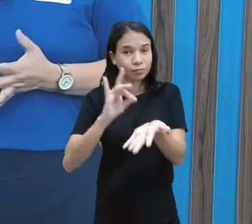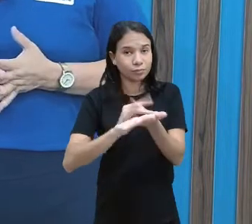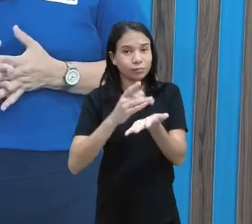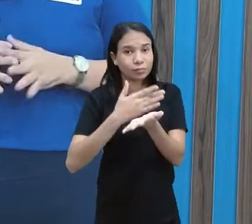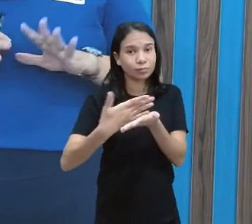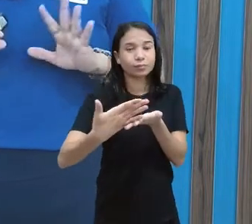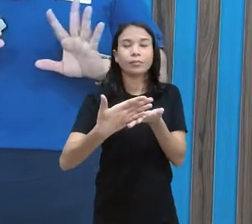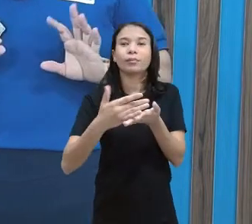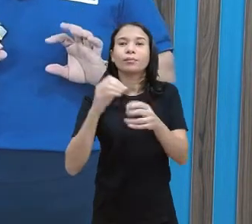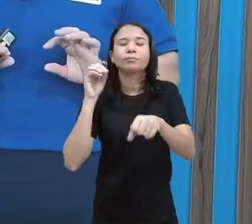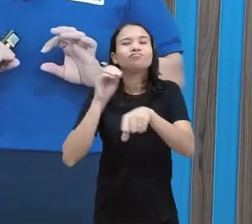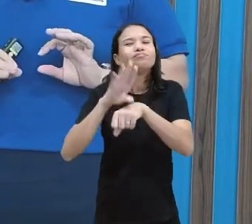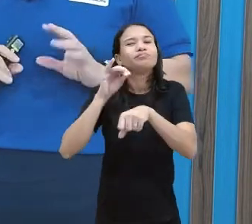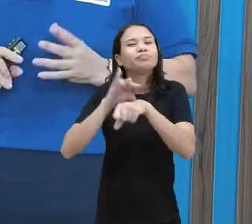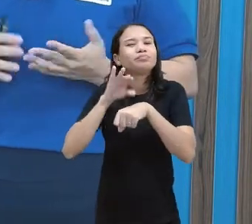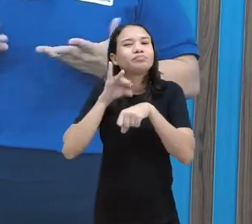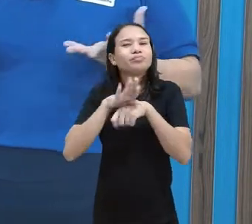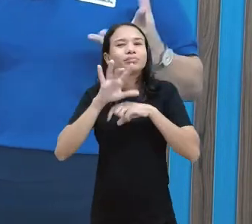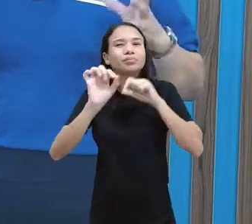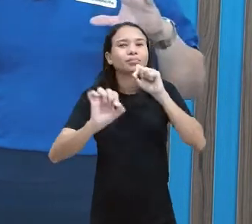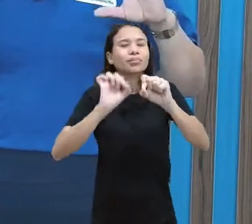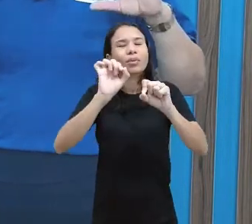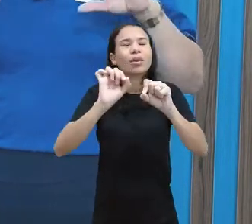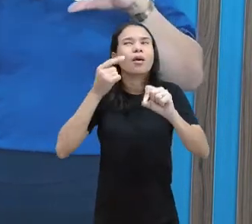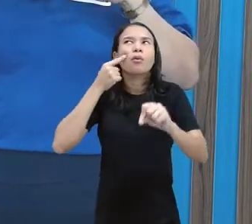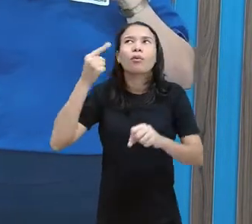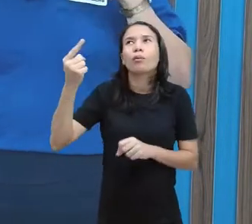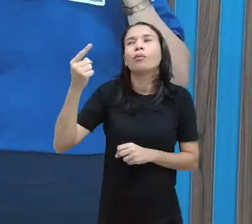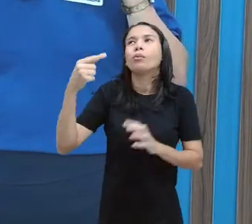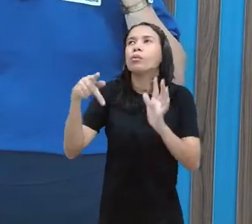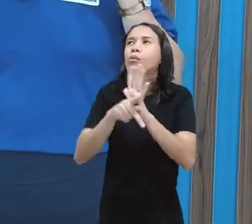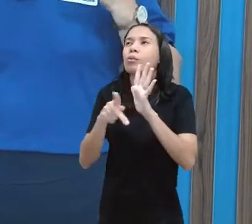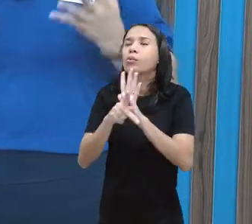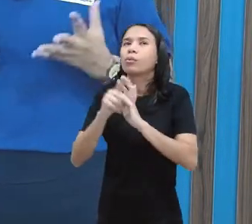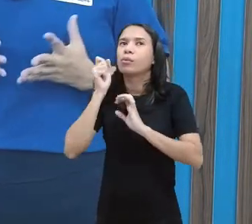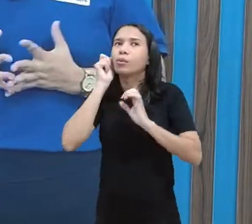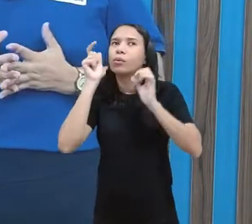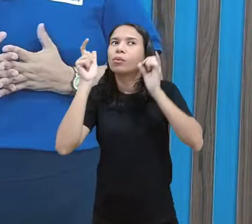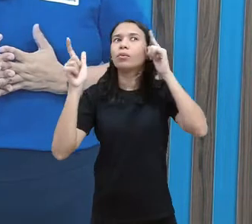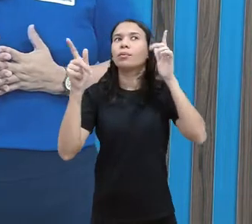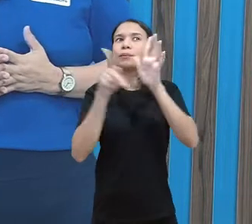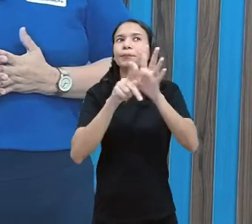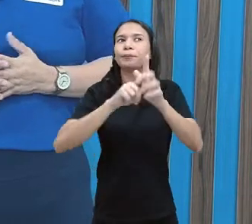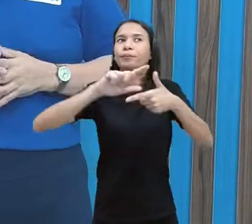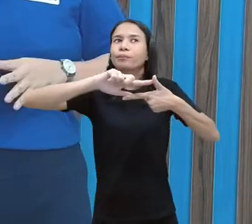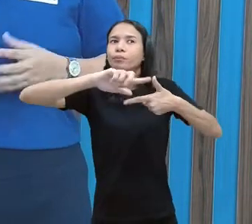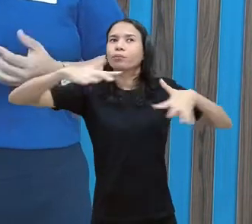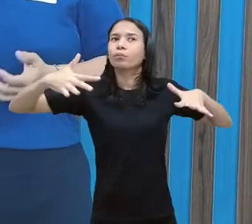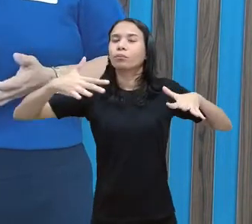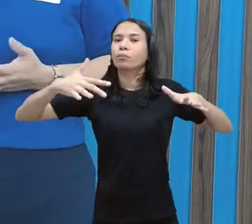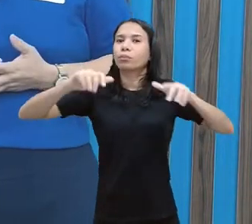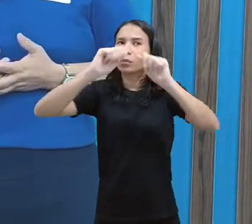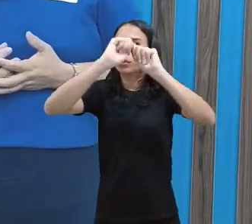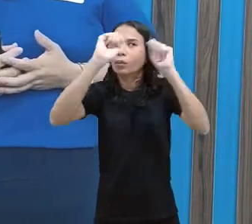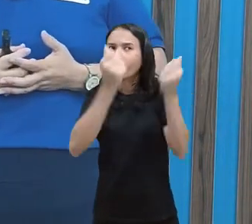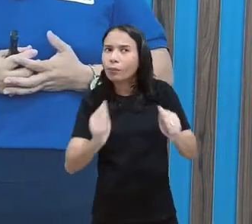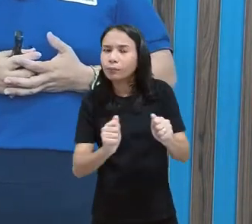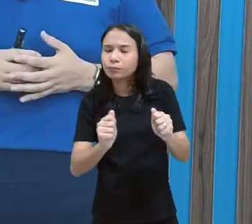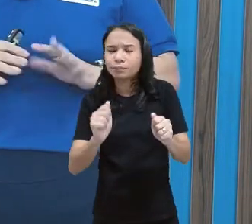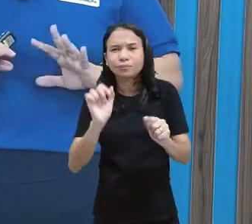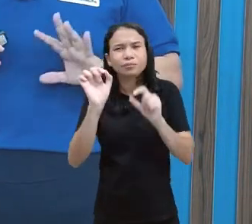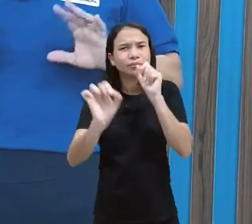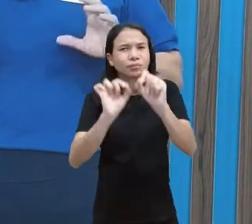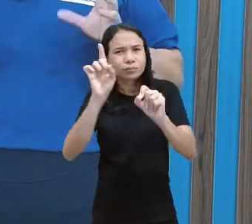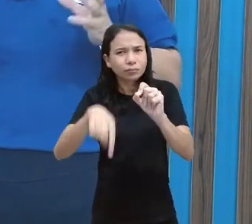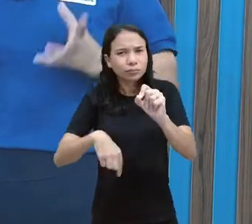que é, dar umas dicas, né? Então, dentro dessa ideia da arte moderna, a gente poderia pensar, a arte